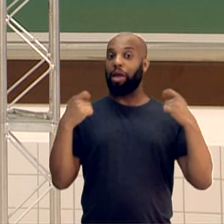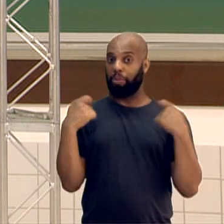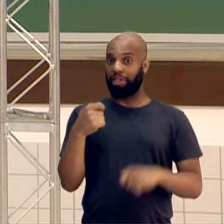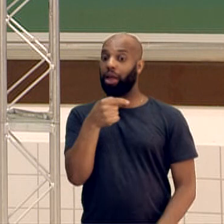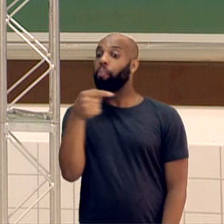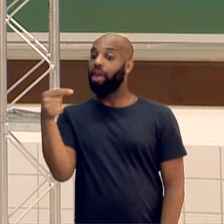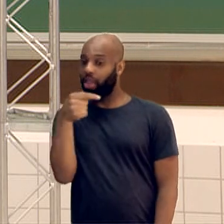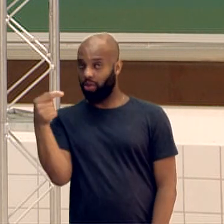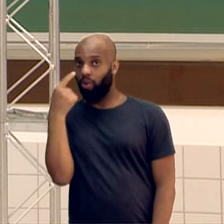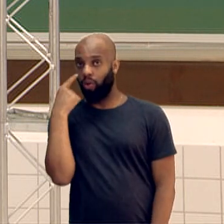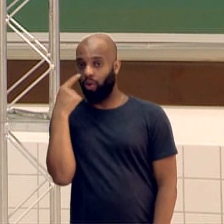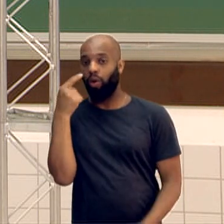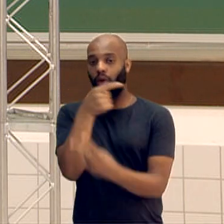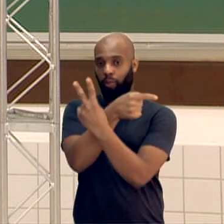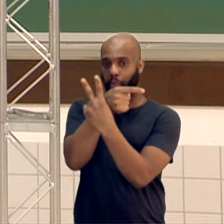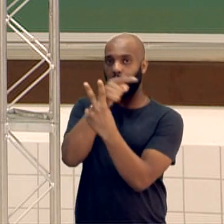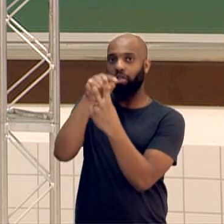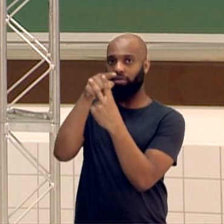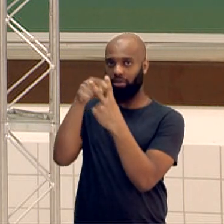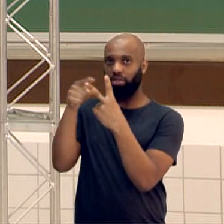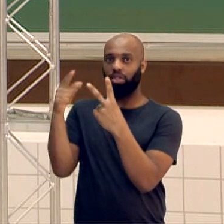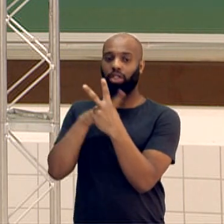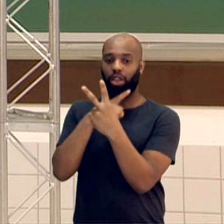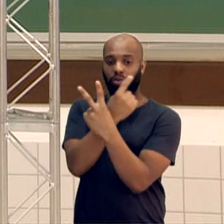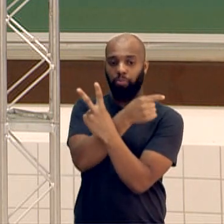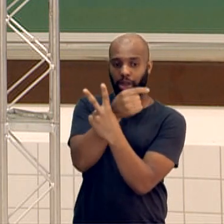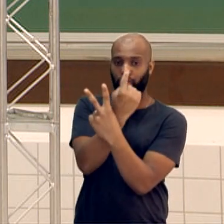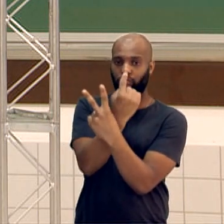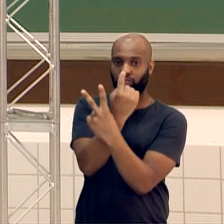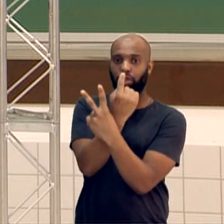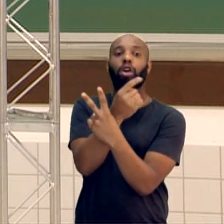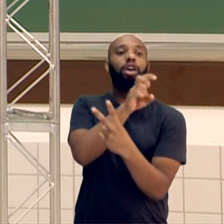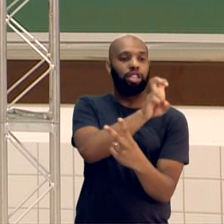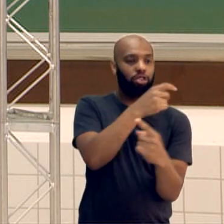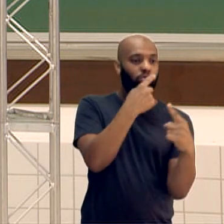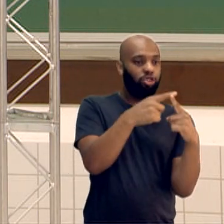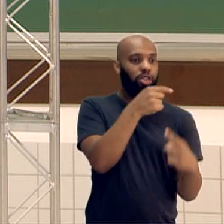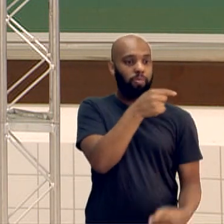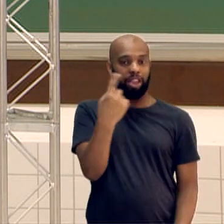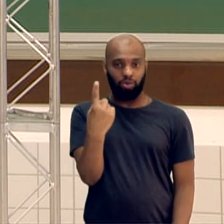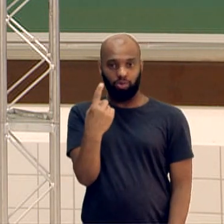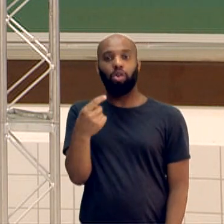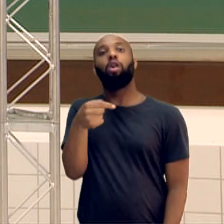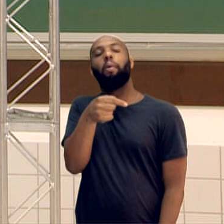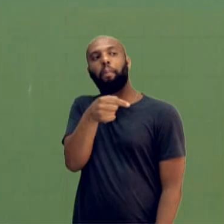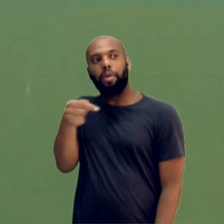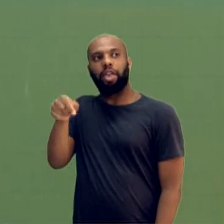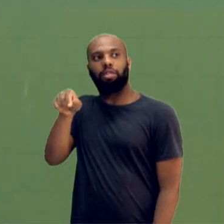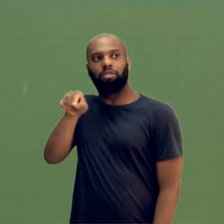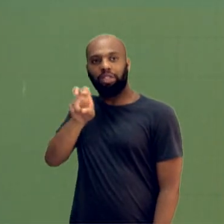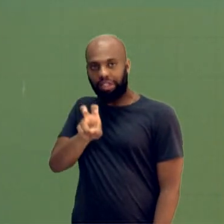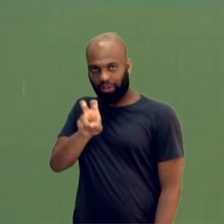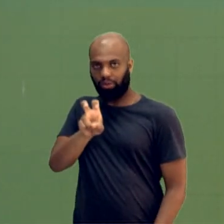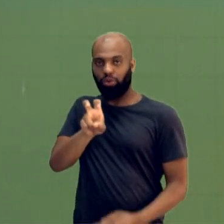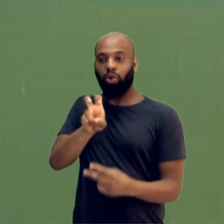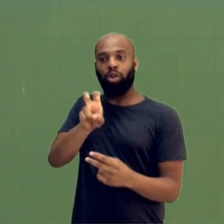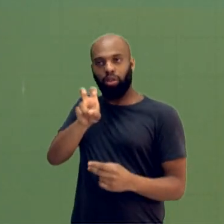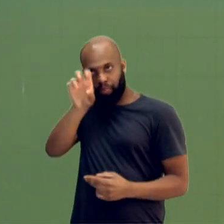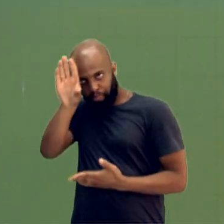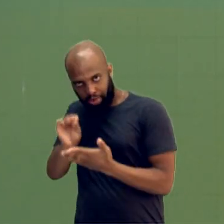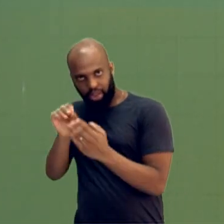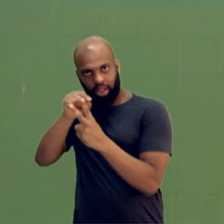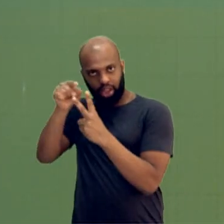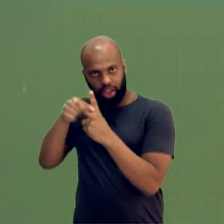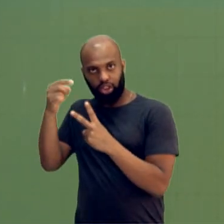menos 5 vezes a raiz de 2. E agora, professor, já utilizei o 5 lá, ó,